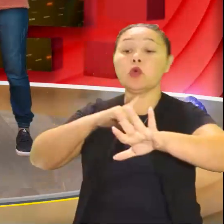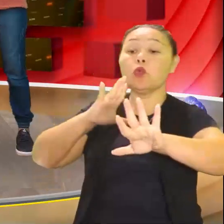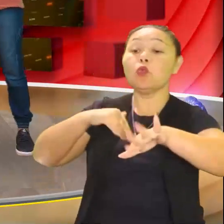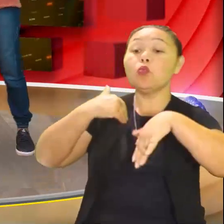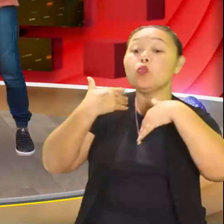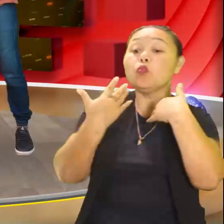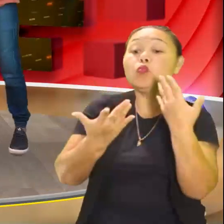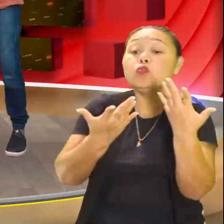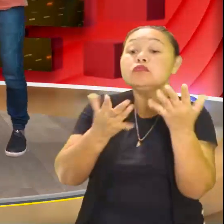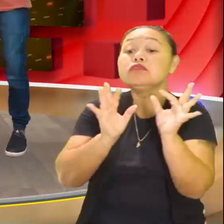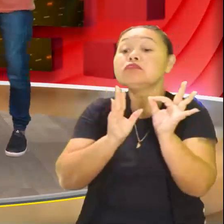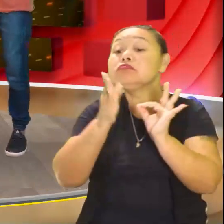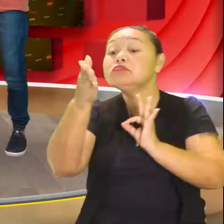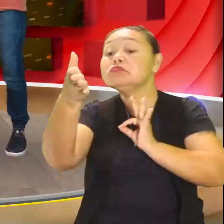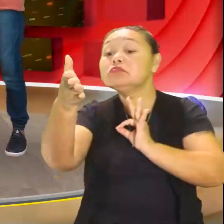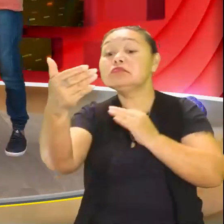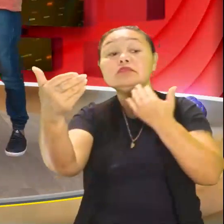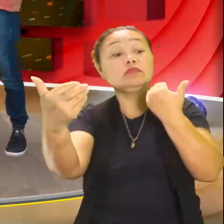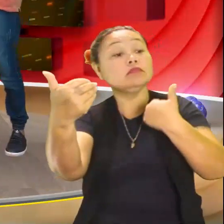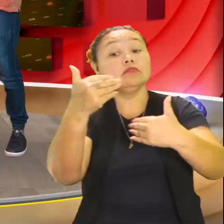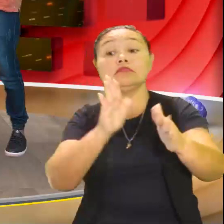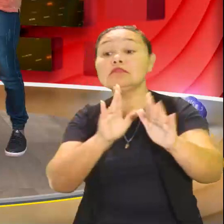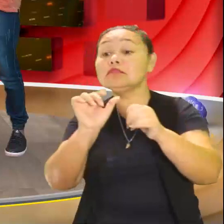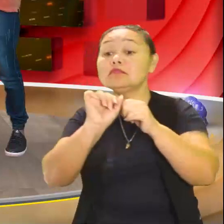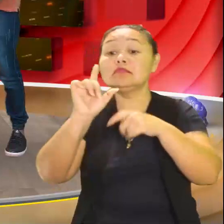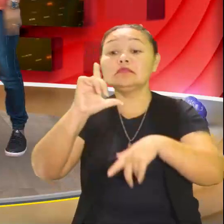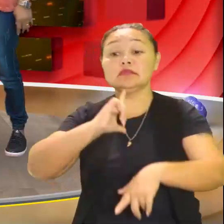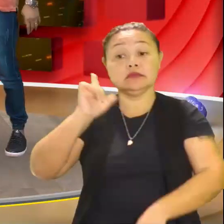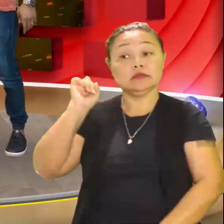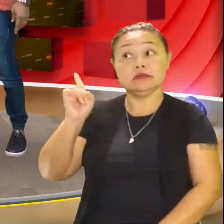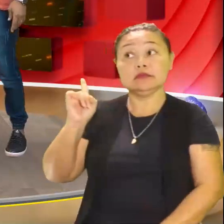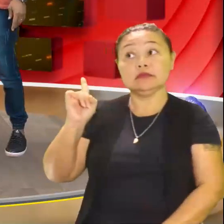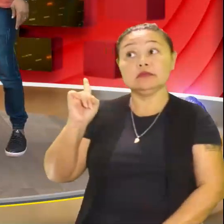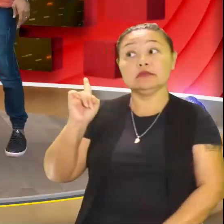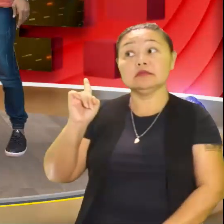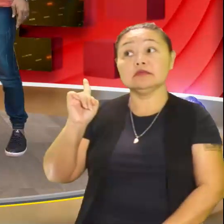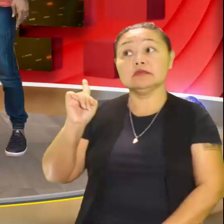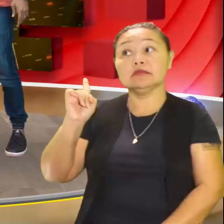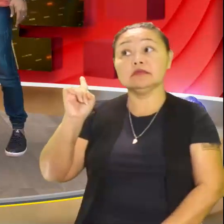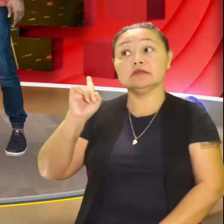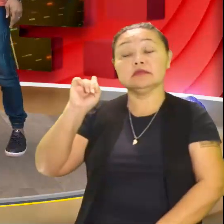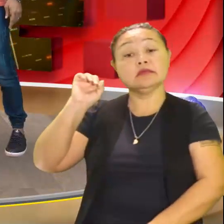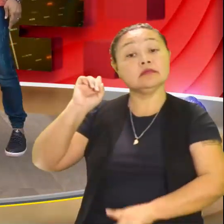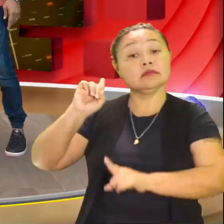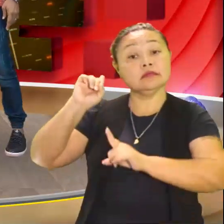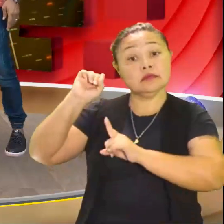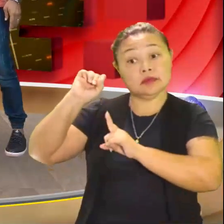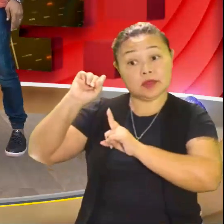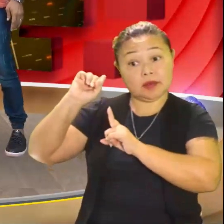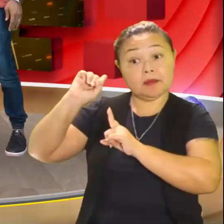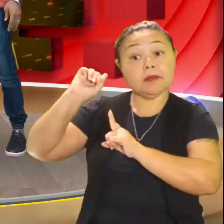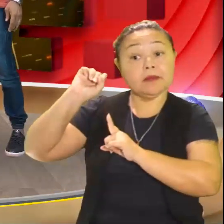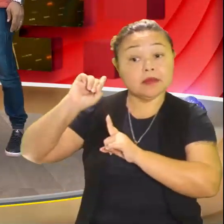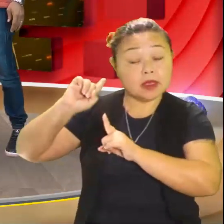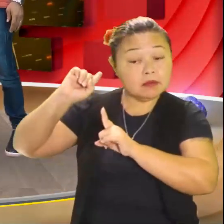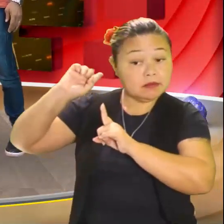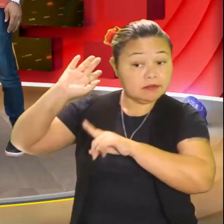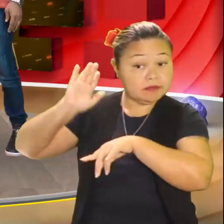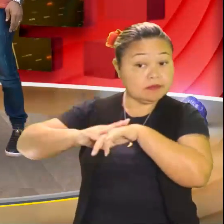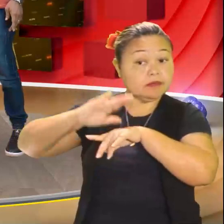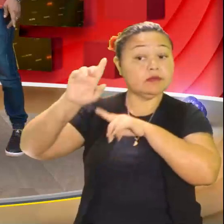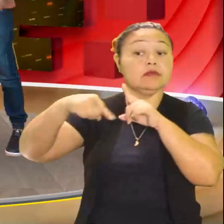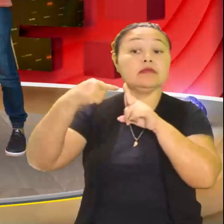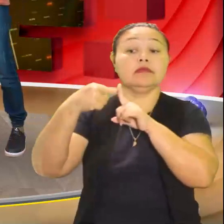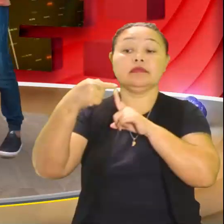Qual é o destino, né? Qual é o sentido da coisa? Nesse caso aqui, eu acho, como tem esse mais 70, então eu acho